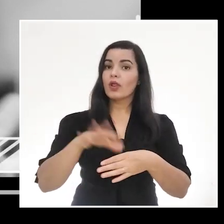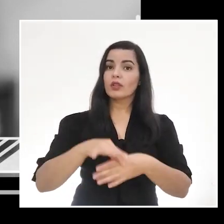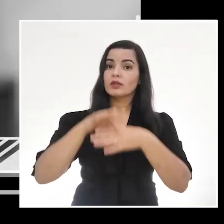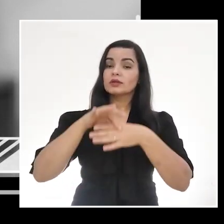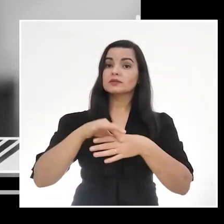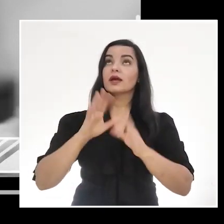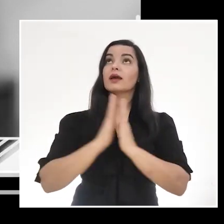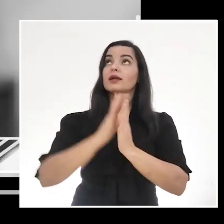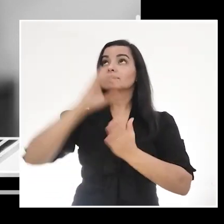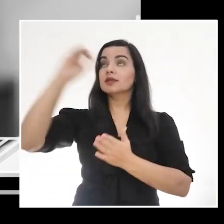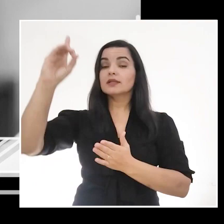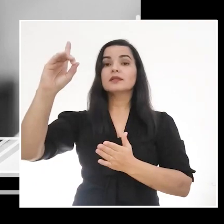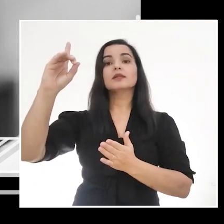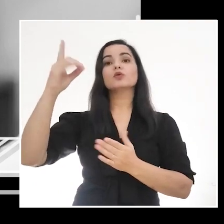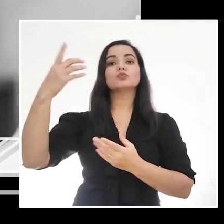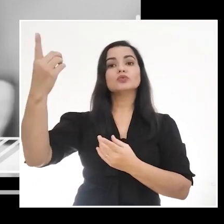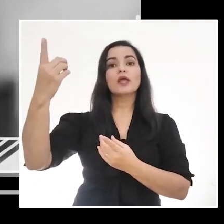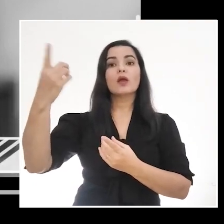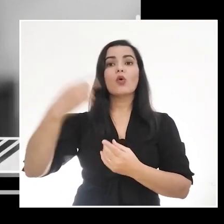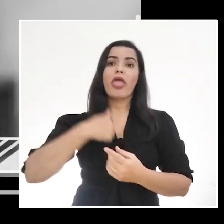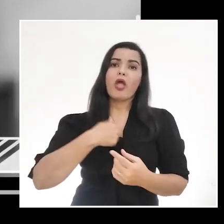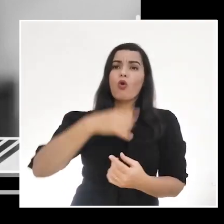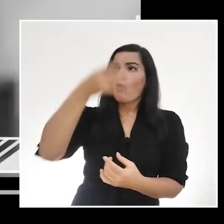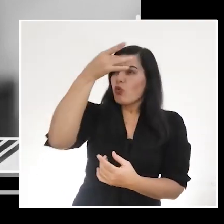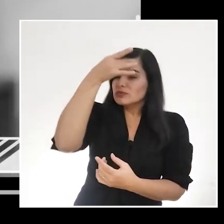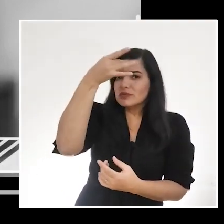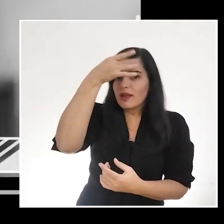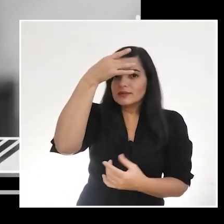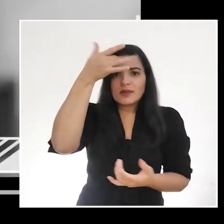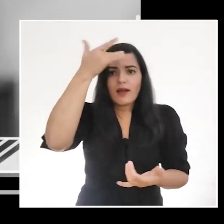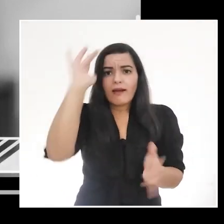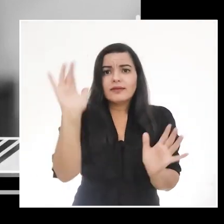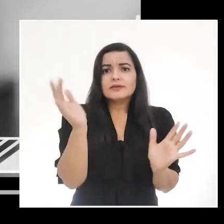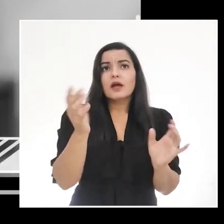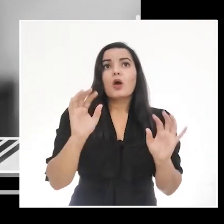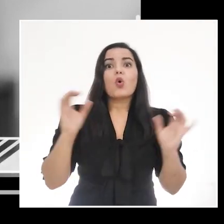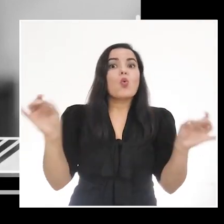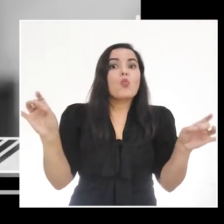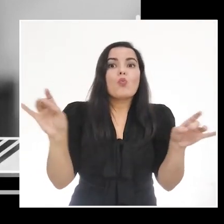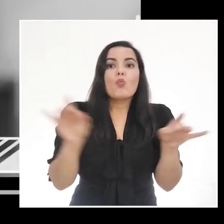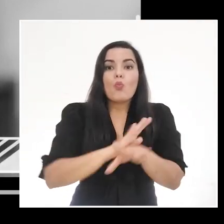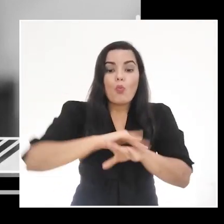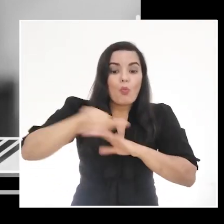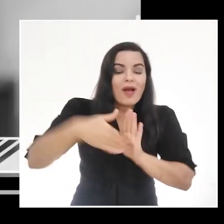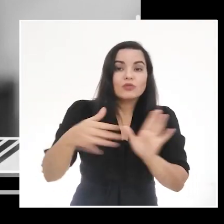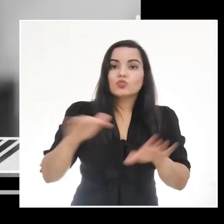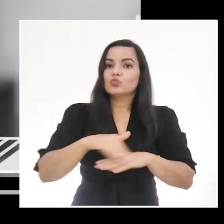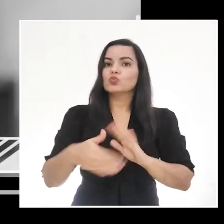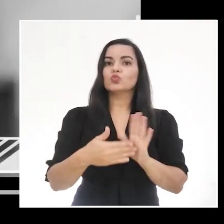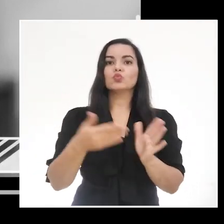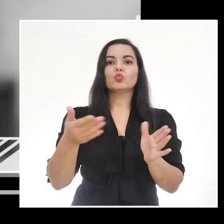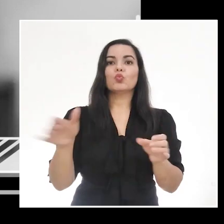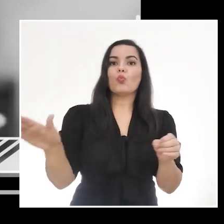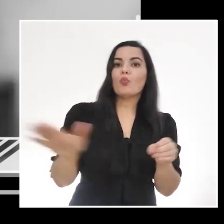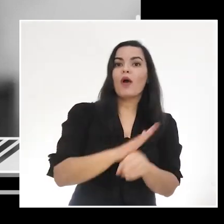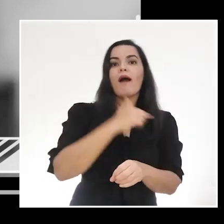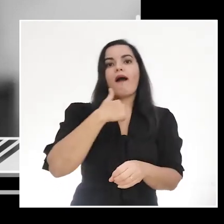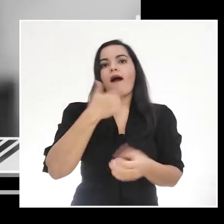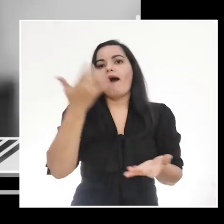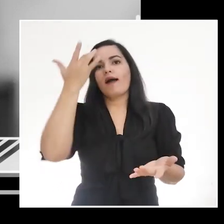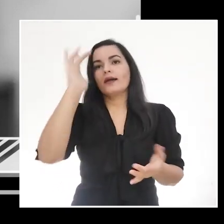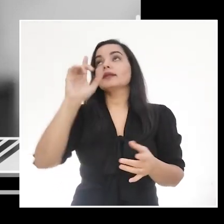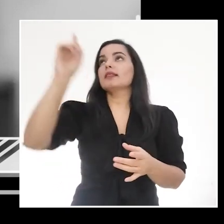bênção! Deus, pela sua misericórdia, mesmo quando eu não tinha tanta consciência de como fazer as coisas, eu sabia que